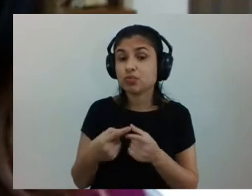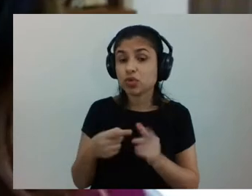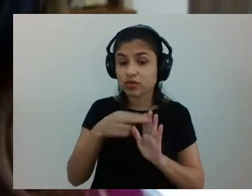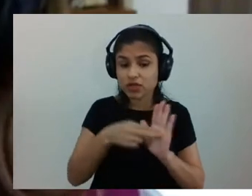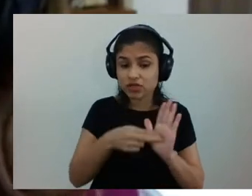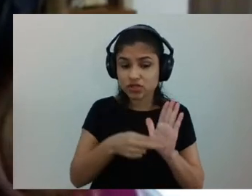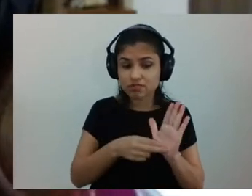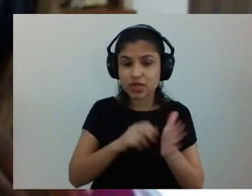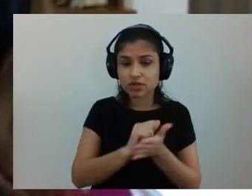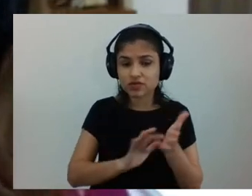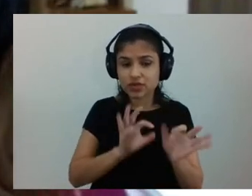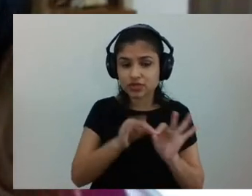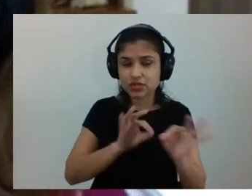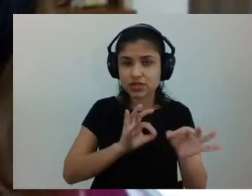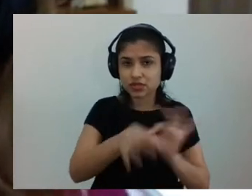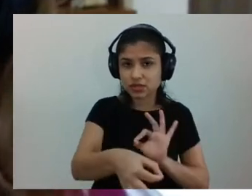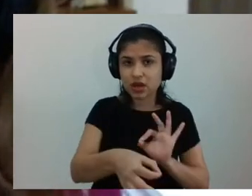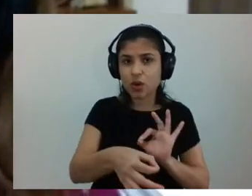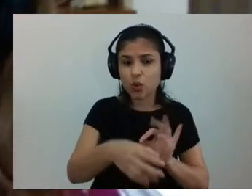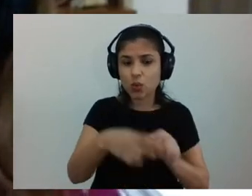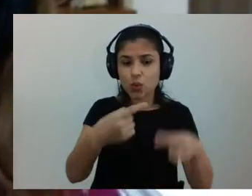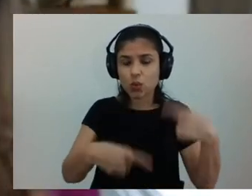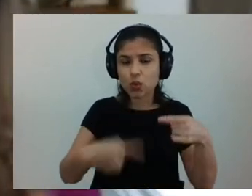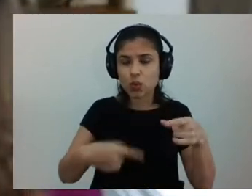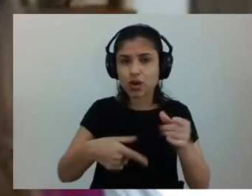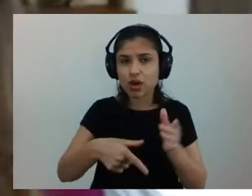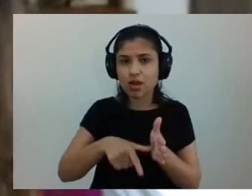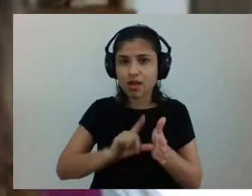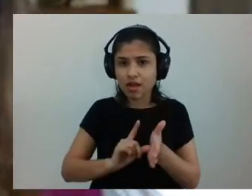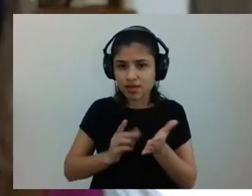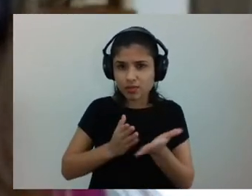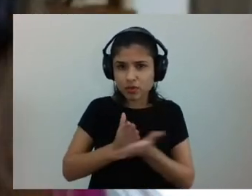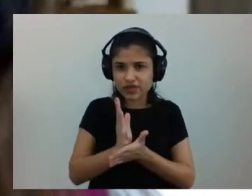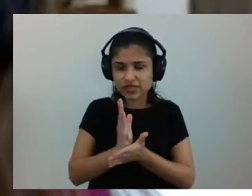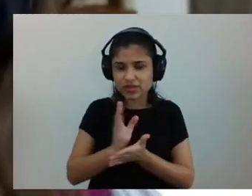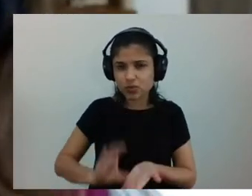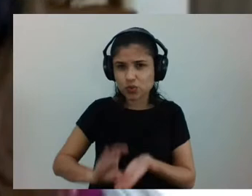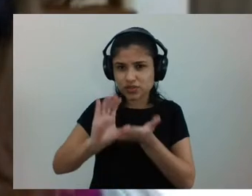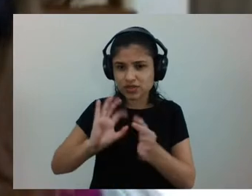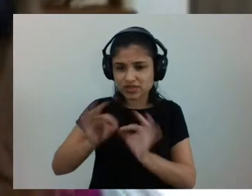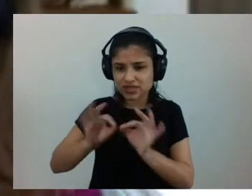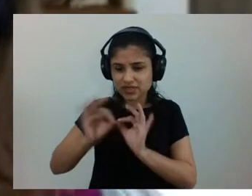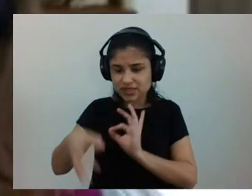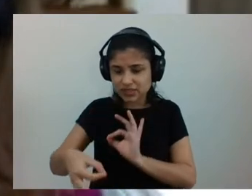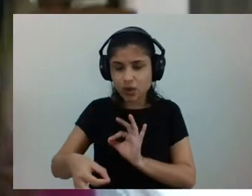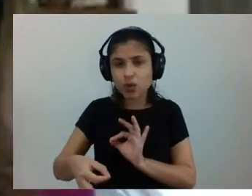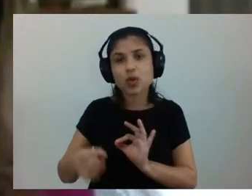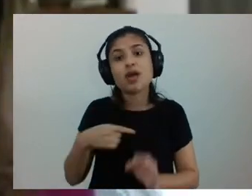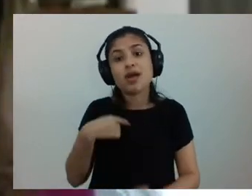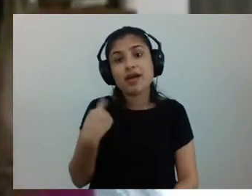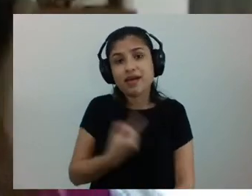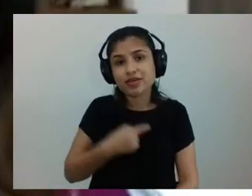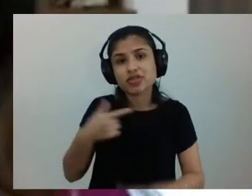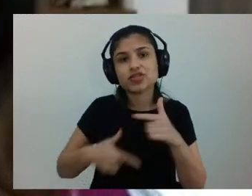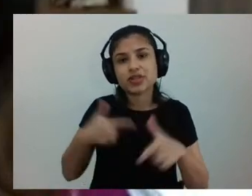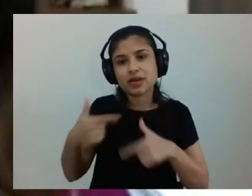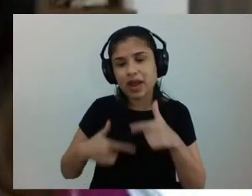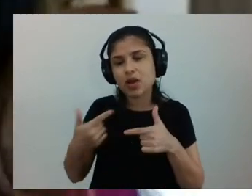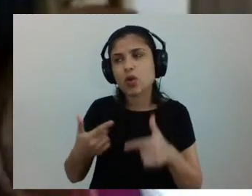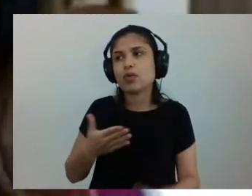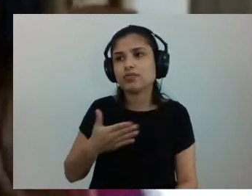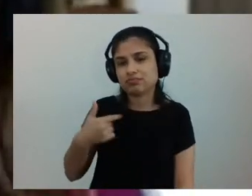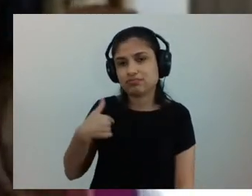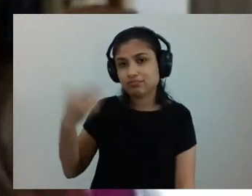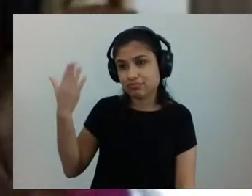foi discutido antes da aprovação no Conselho de Extensão, a gente trabalhou muito nessa questão na época que eu estava à